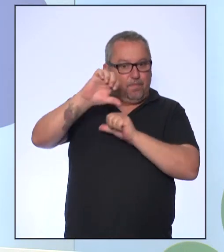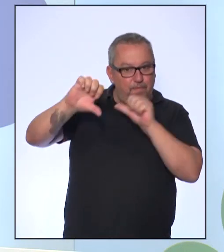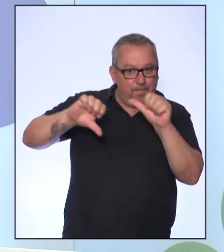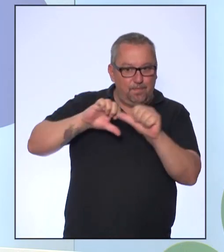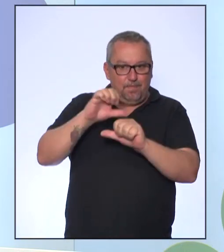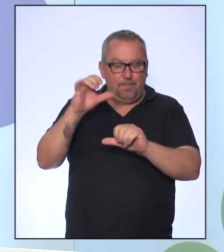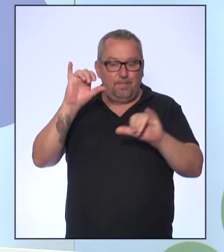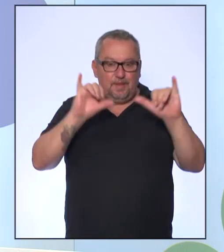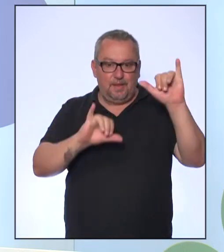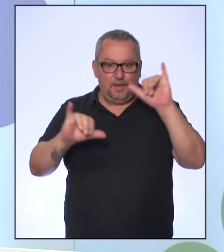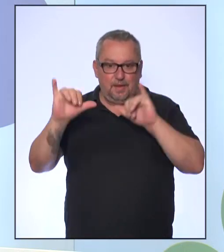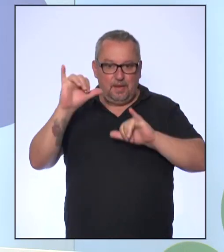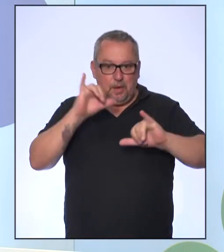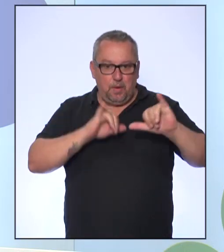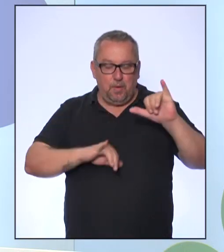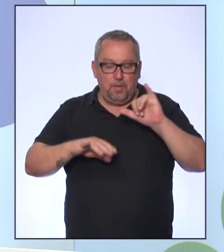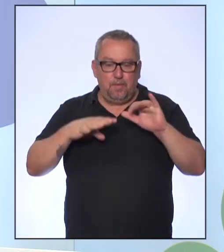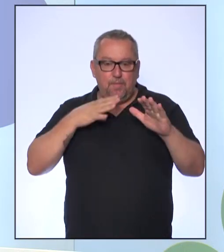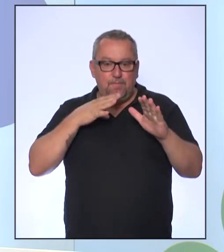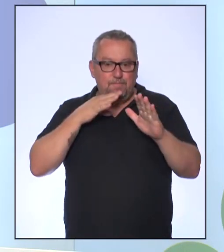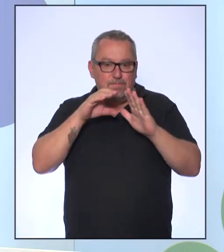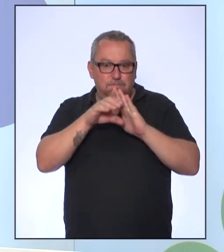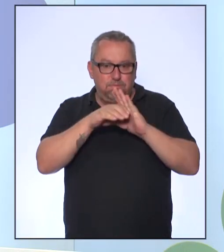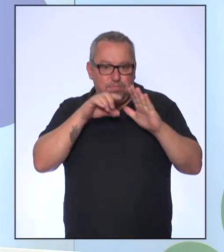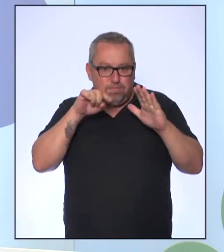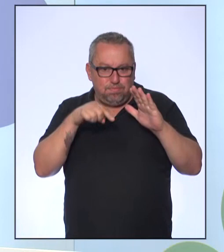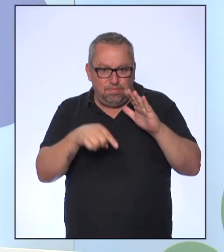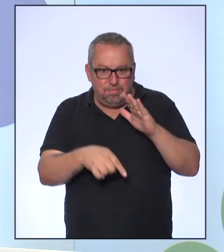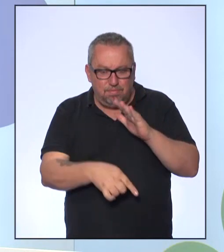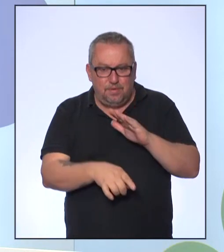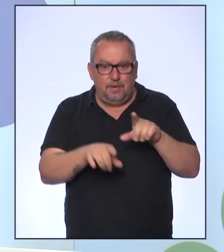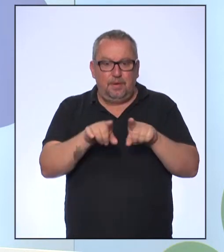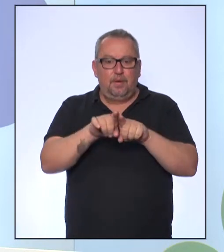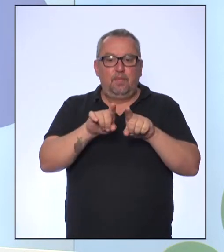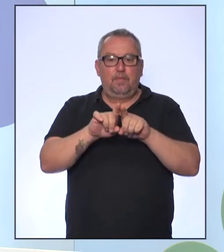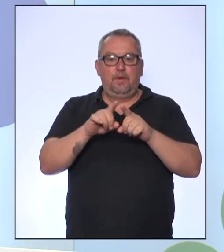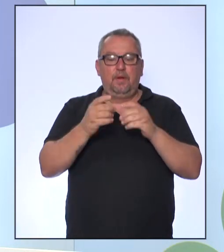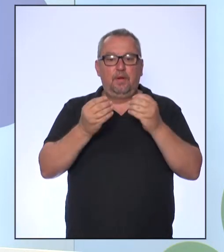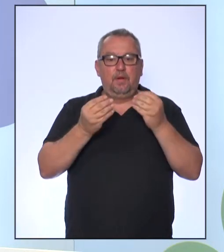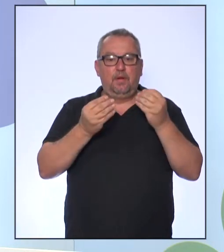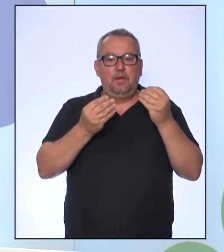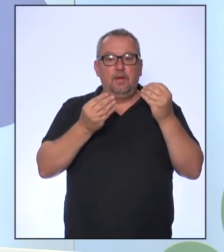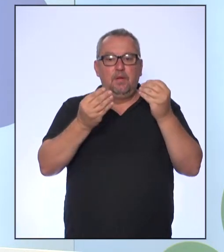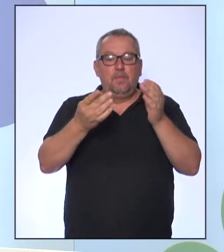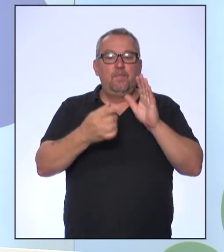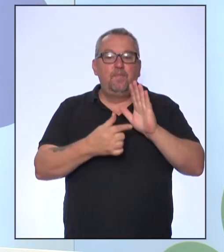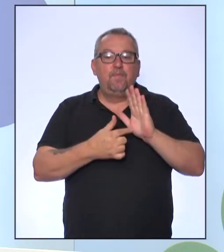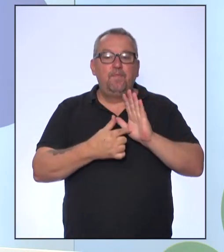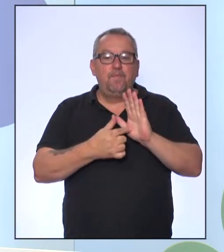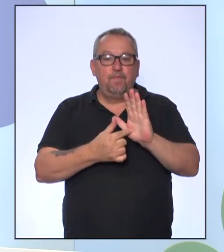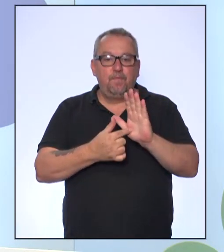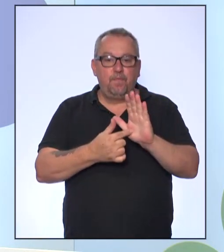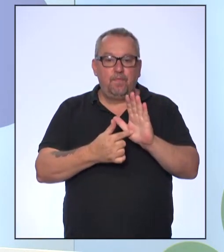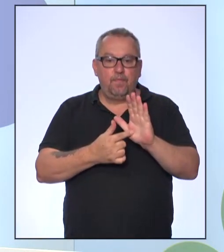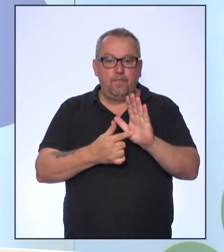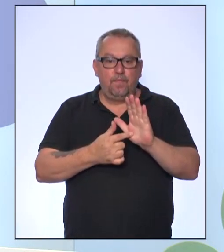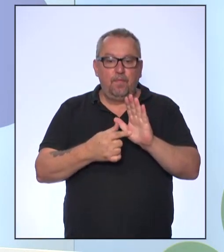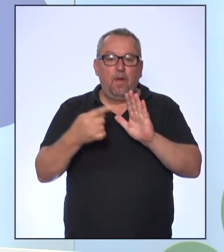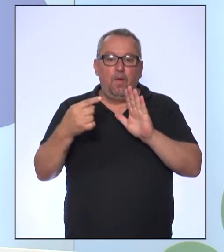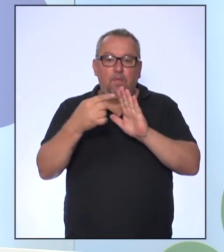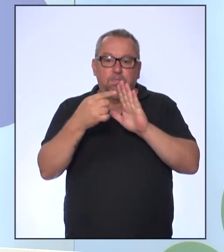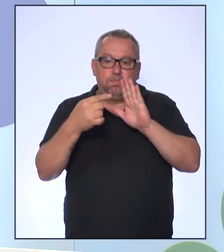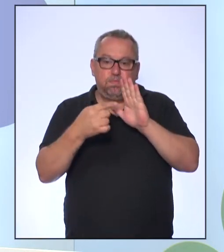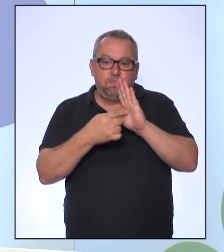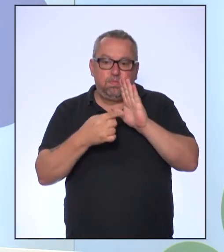químicas, aprofundando nos conceitos e temas, né? E dando apresentando para vocês pontos relevantes